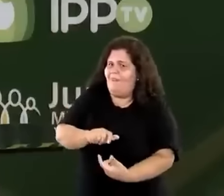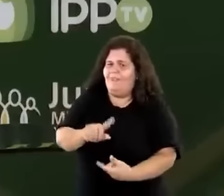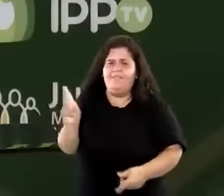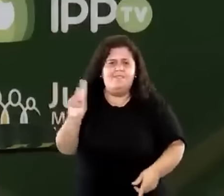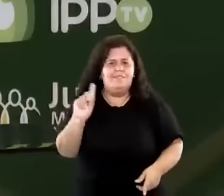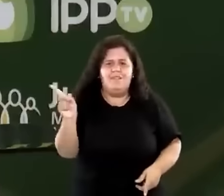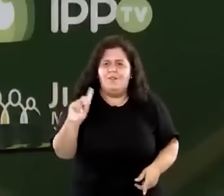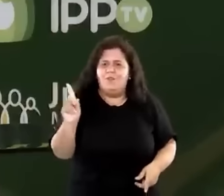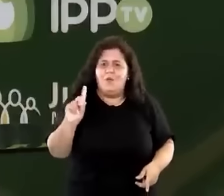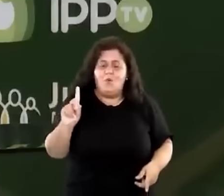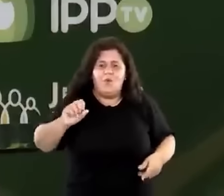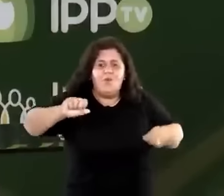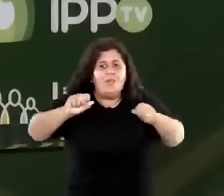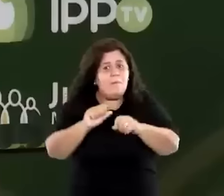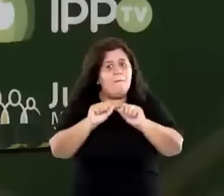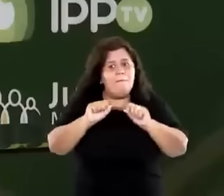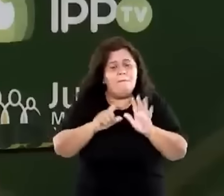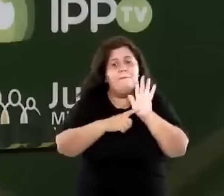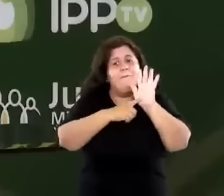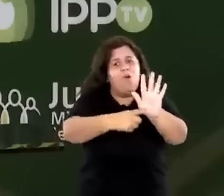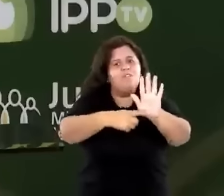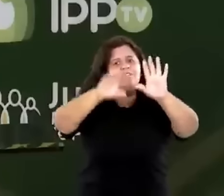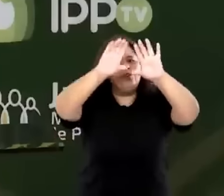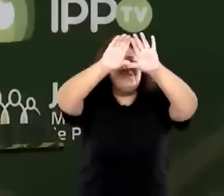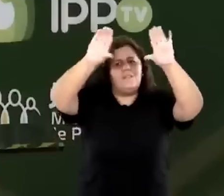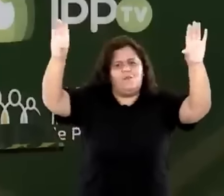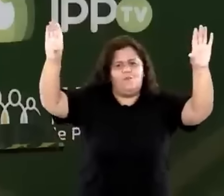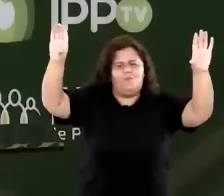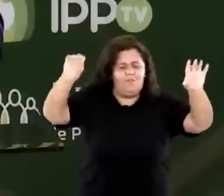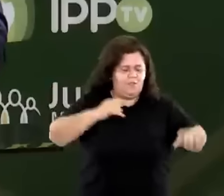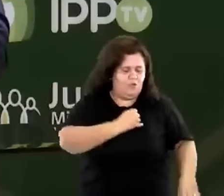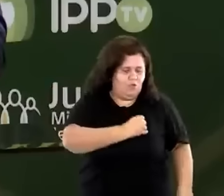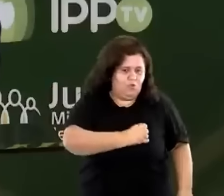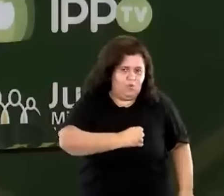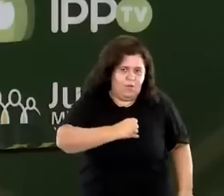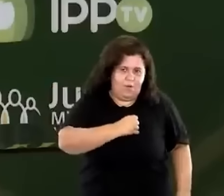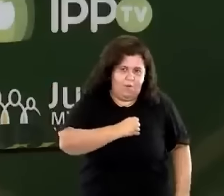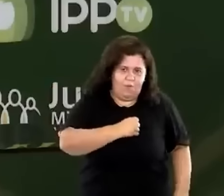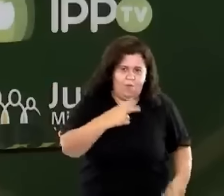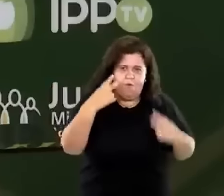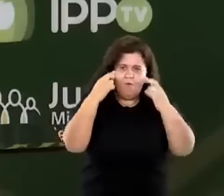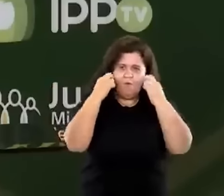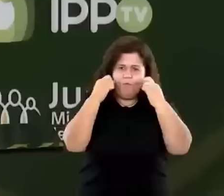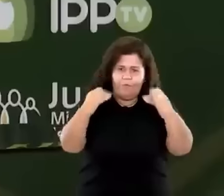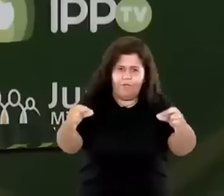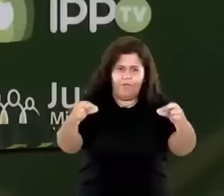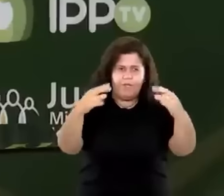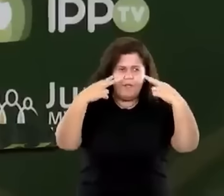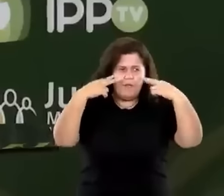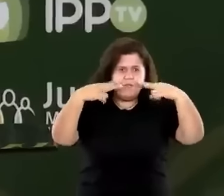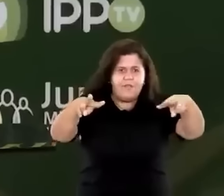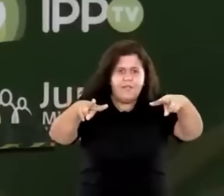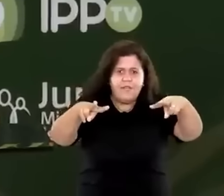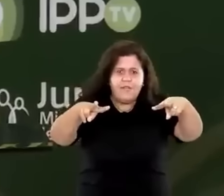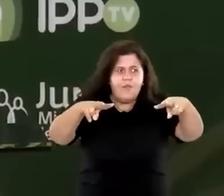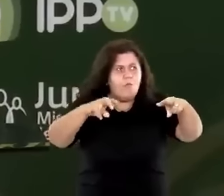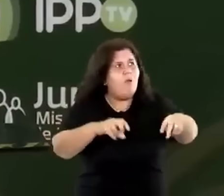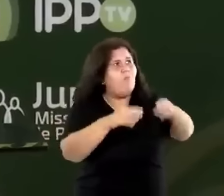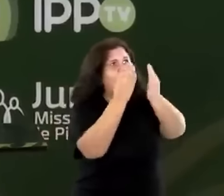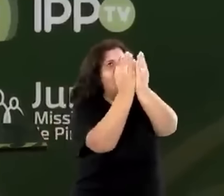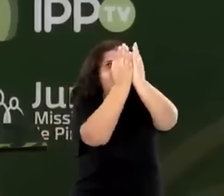por gentileza que João vê uma porta aberta no